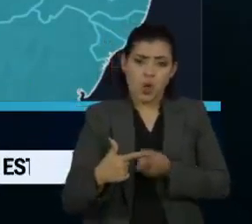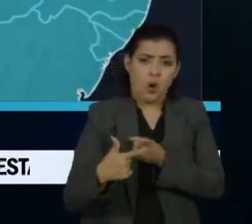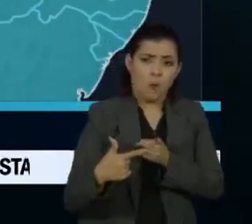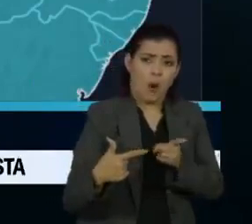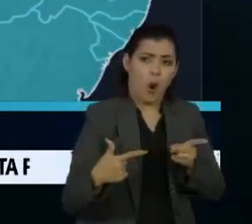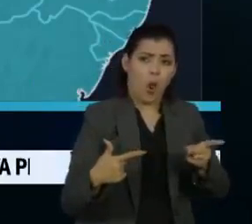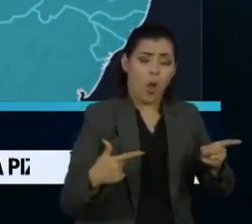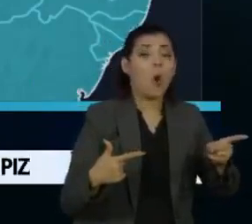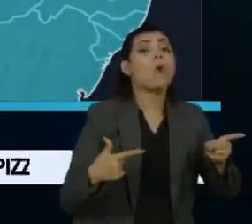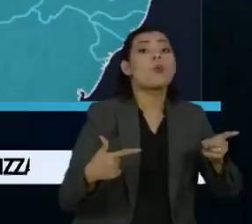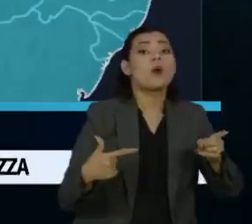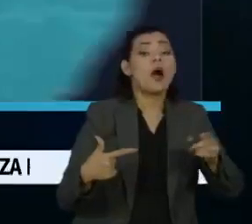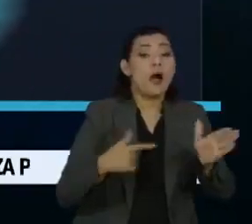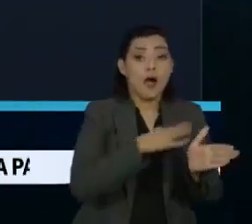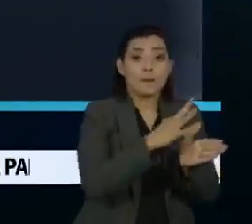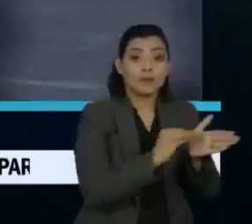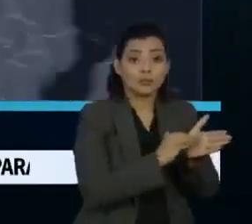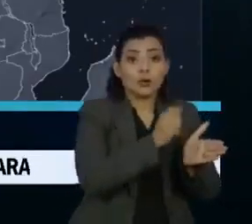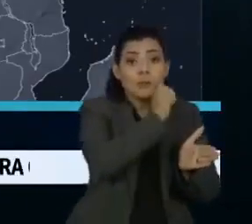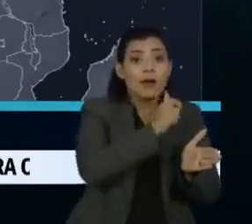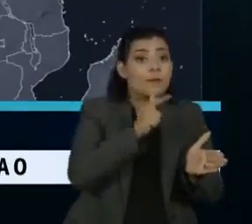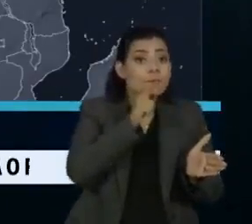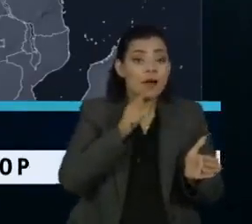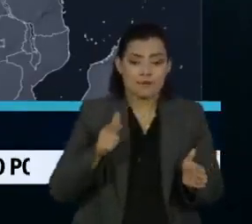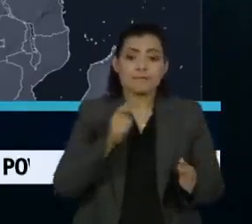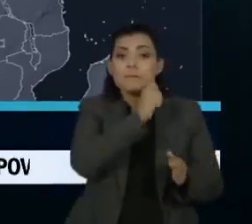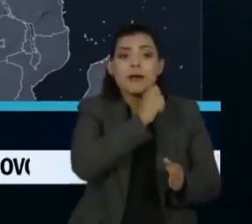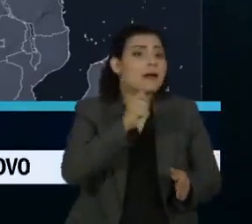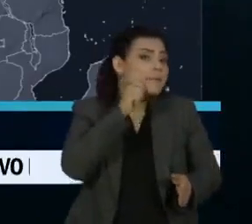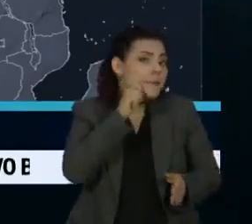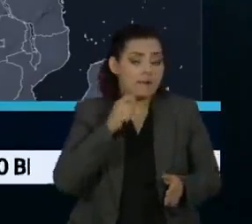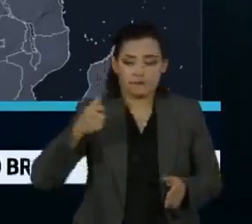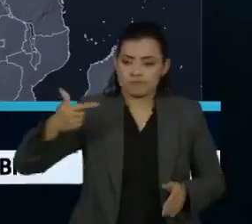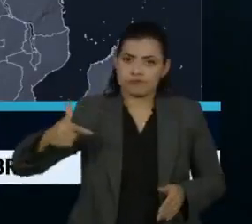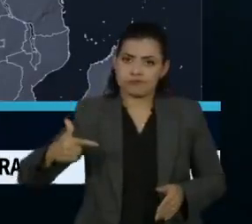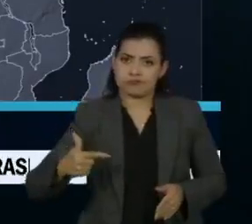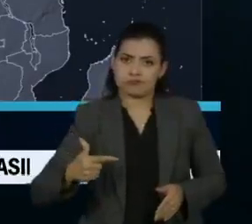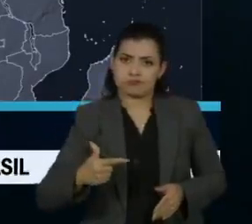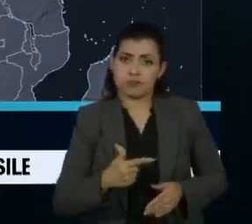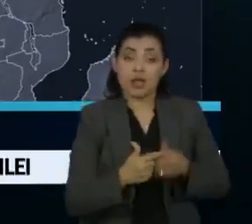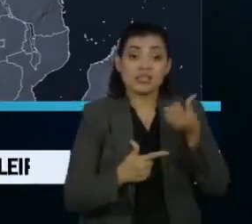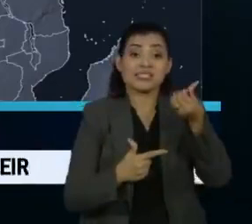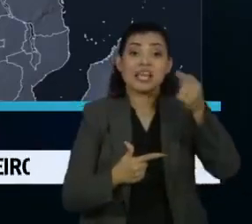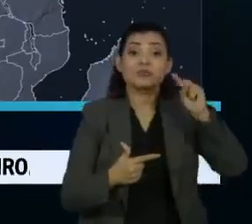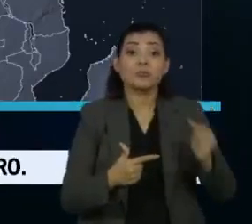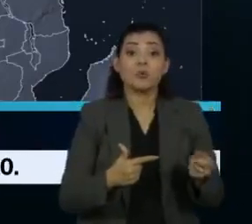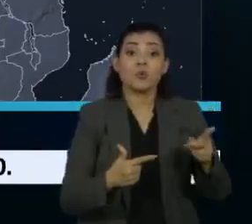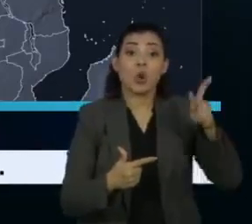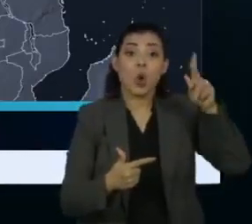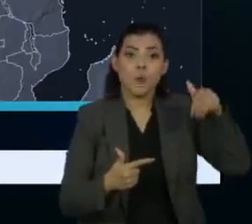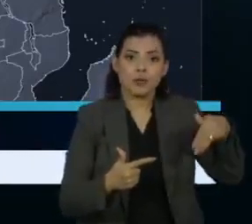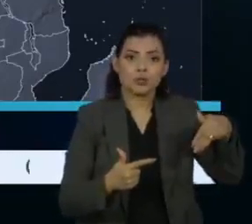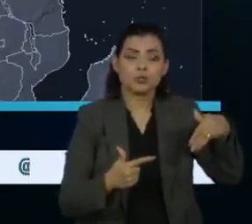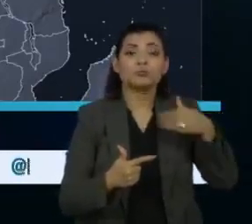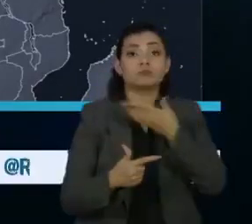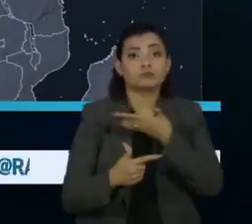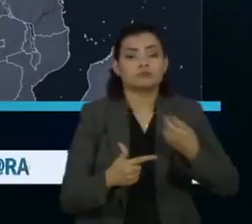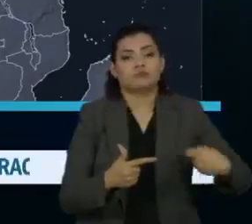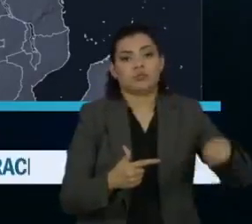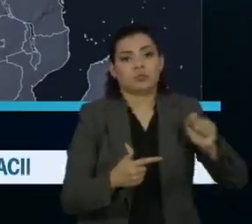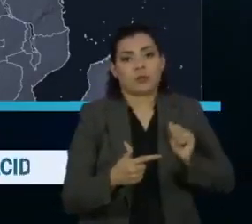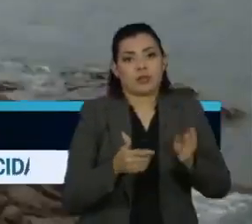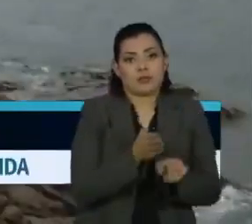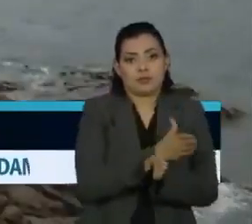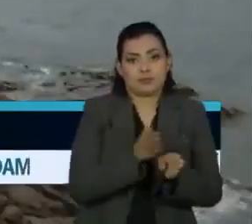Amazonas até Macapá. De lá, o submarino foi carregado e atravessou o Atlântico por 6 mil quilômetros até chegar à Galícia, na costa